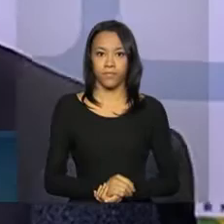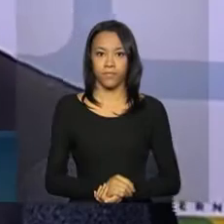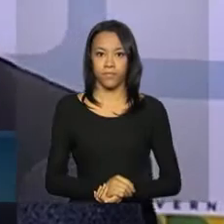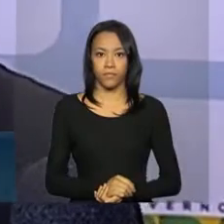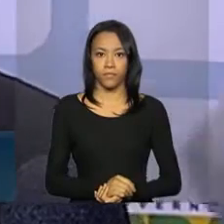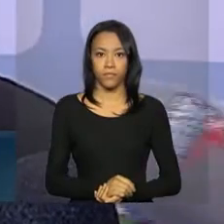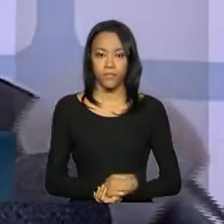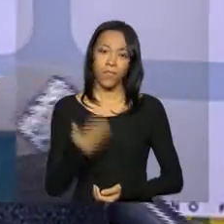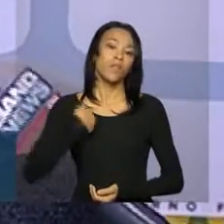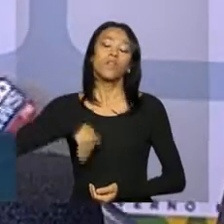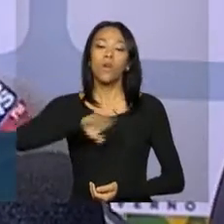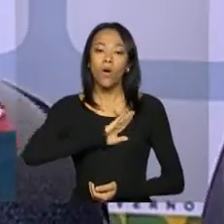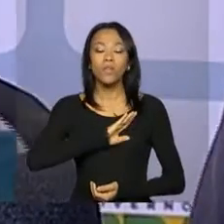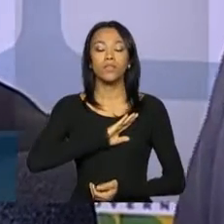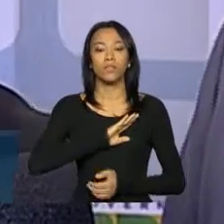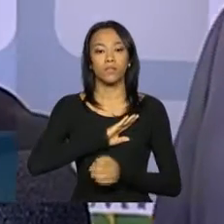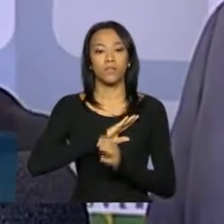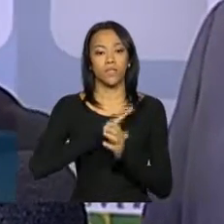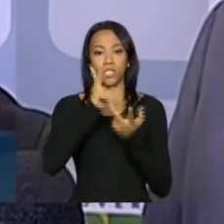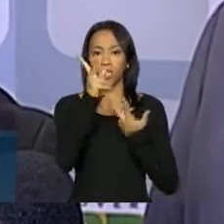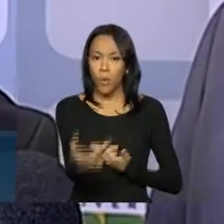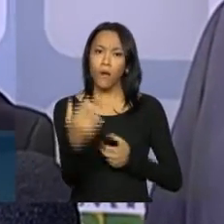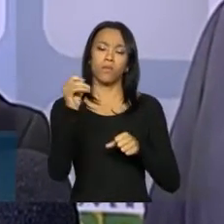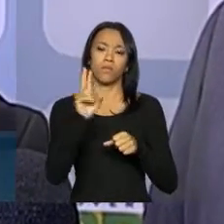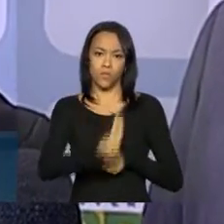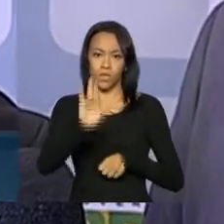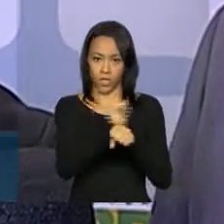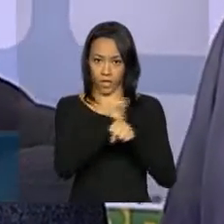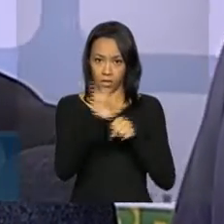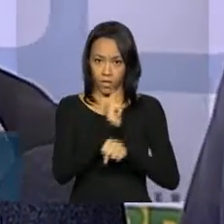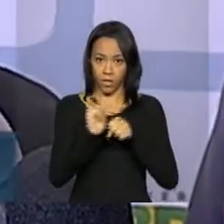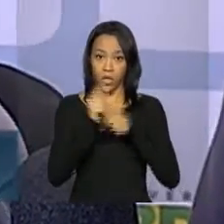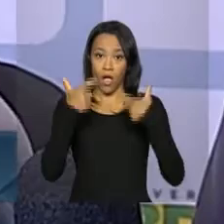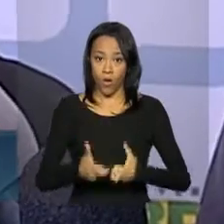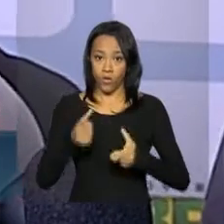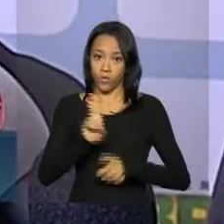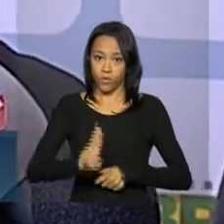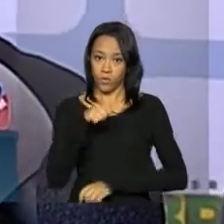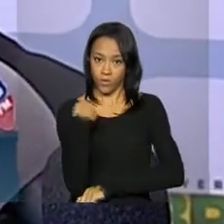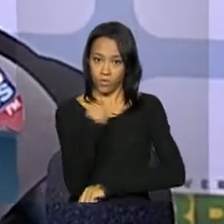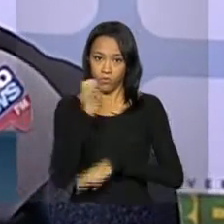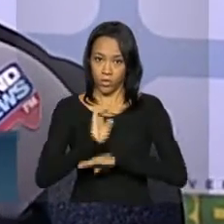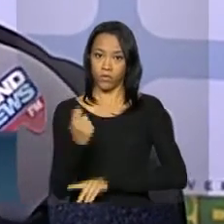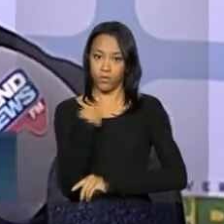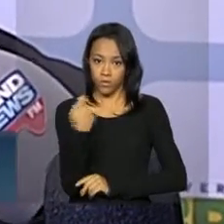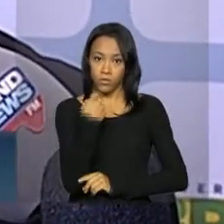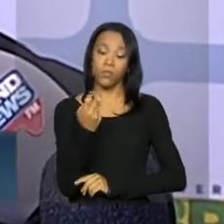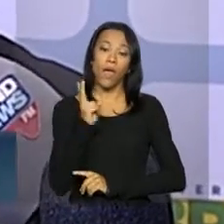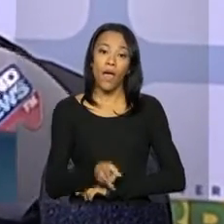Nós estamos tomando atitudes parecidas com a que a gente tomou no Rio Grande do Sul, de constituir forças-tarefas, né, que são as